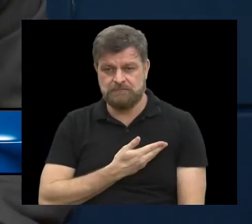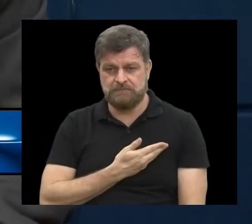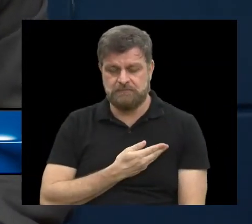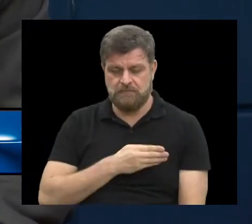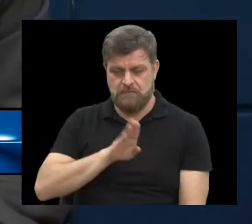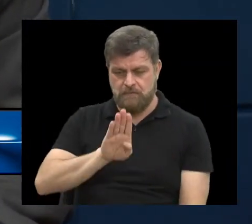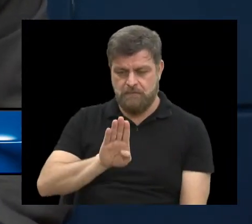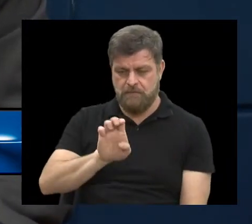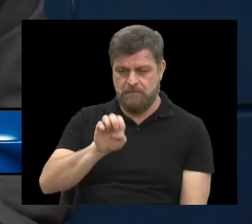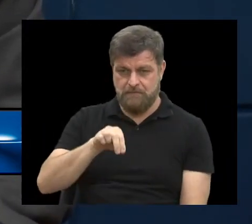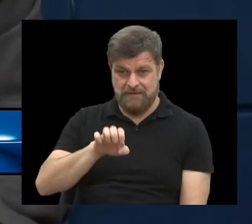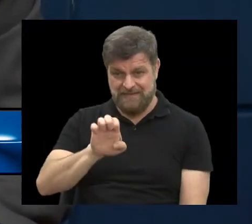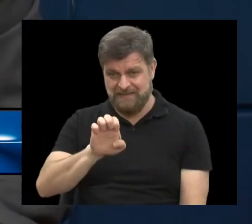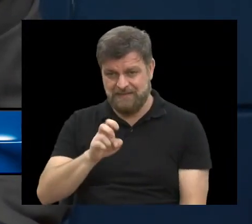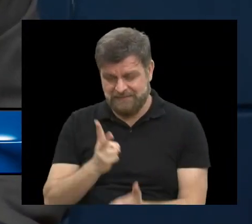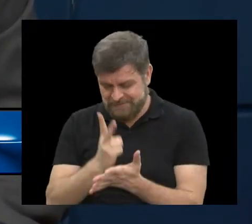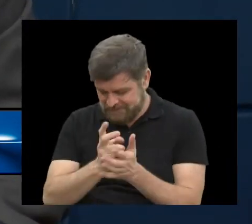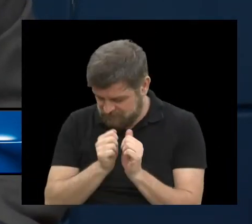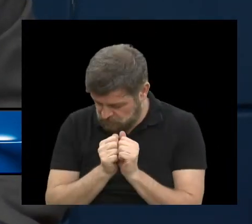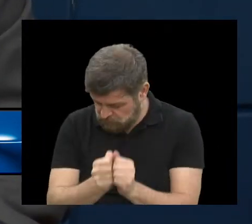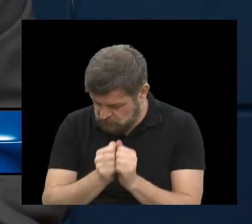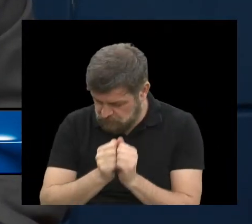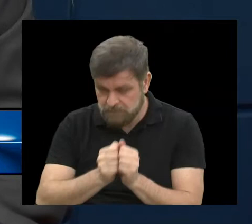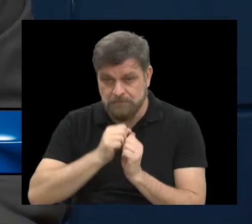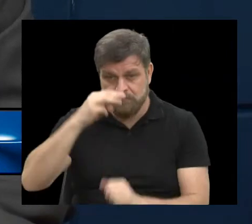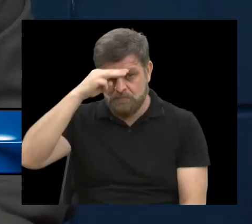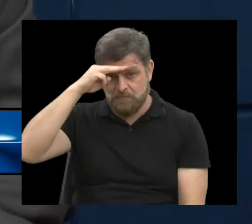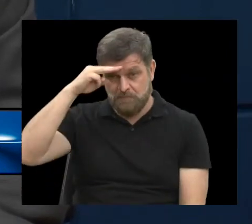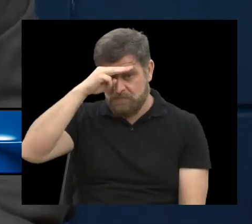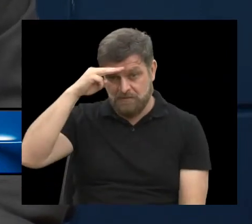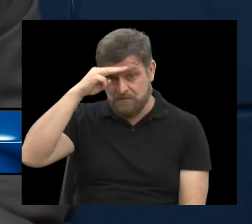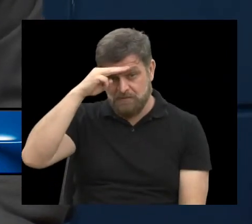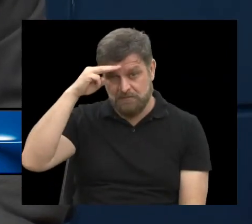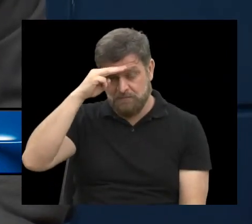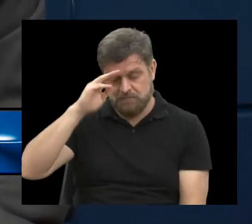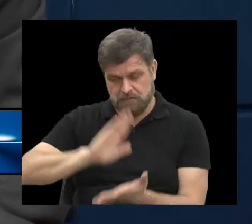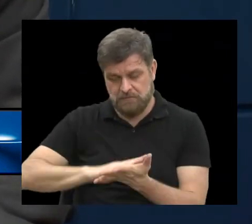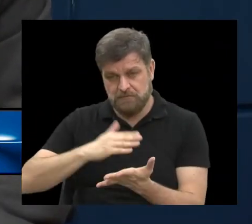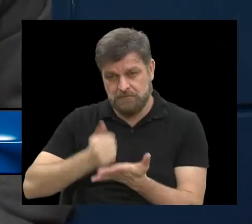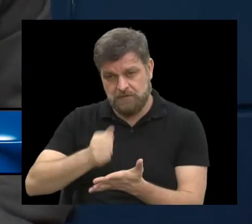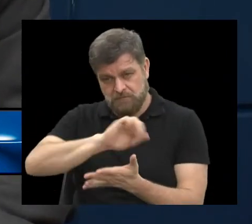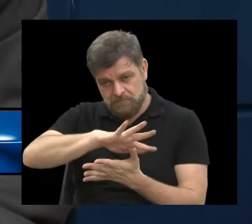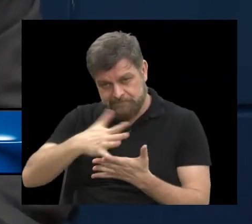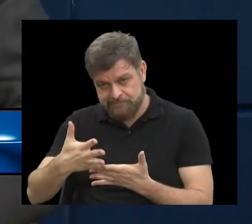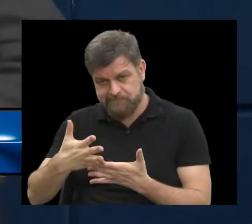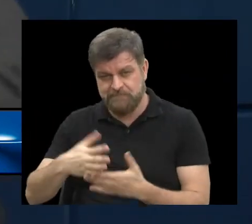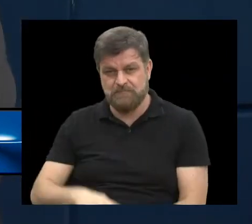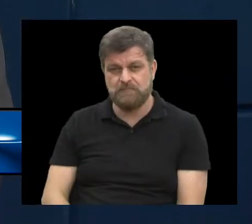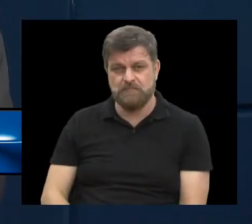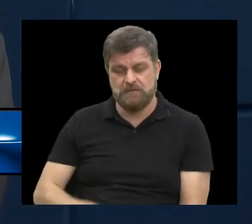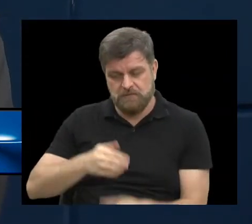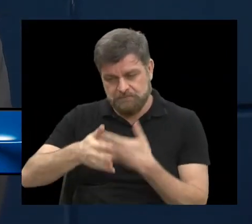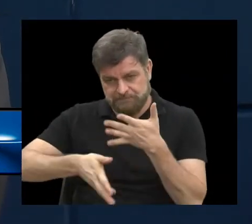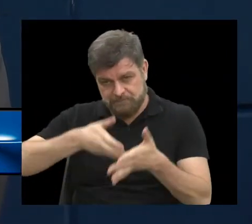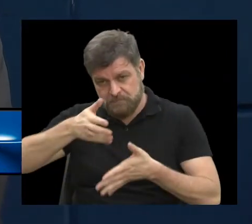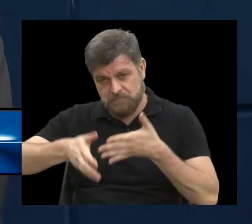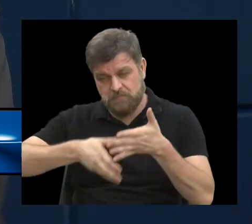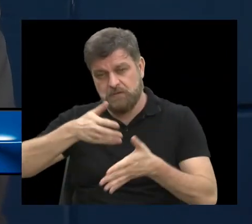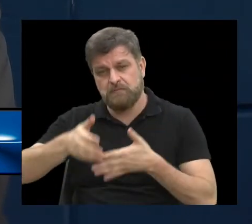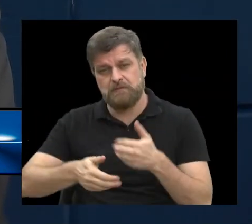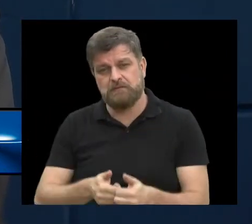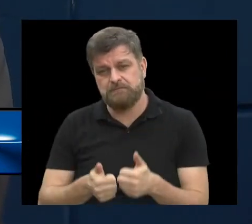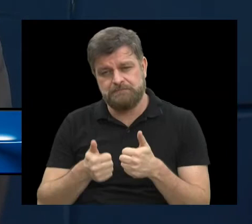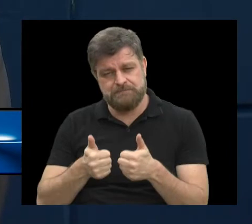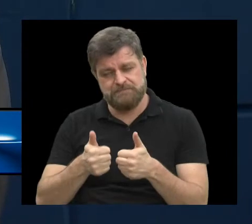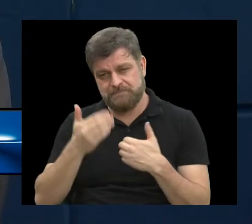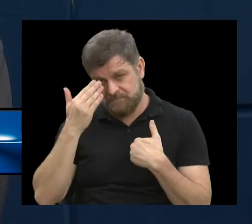junto conosco aqui. Agradeço ao Maurício, que faz o nosso intérprete de Libras